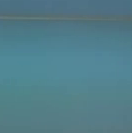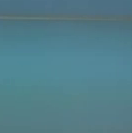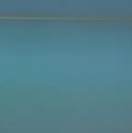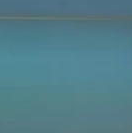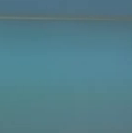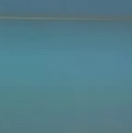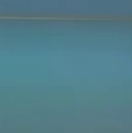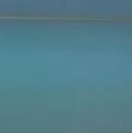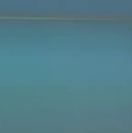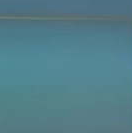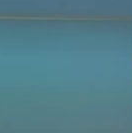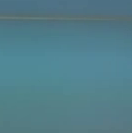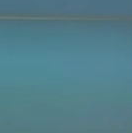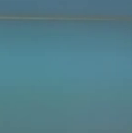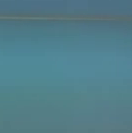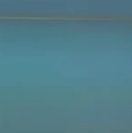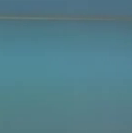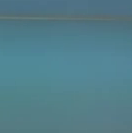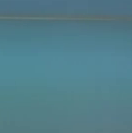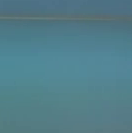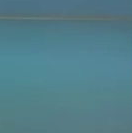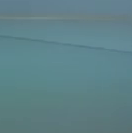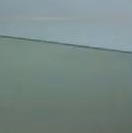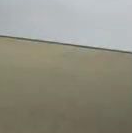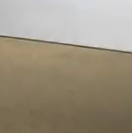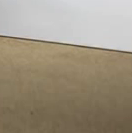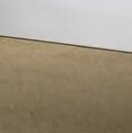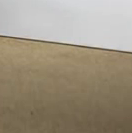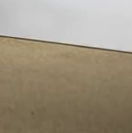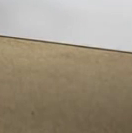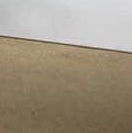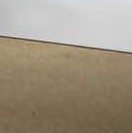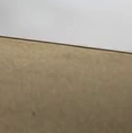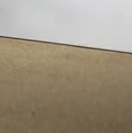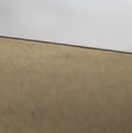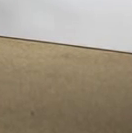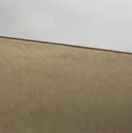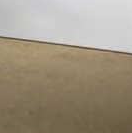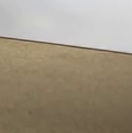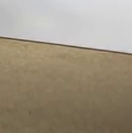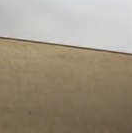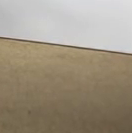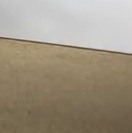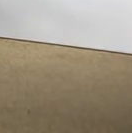municipal de Cultura de São Paulo. E nós podemos voltar a qualquer momento com